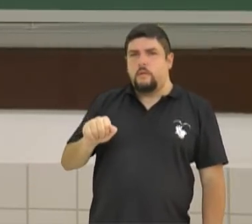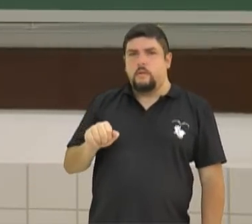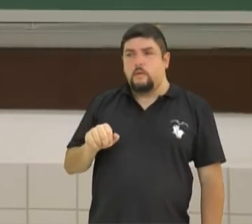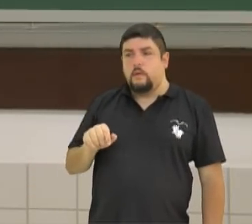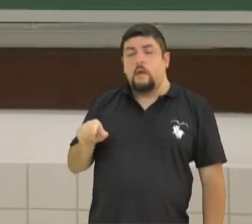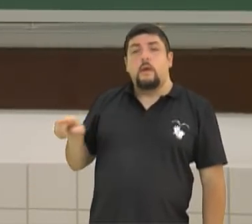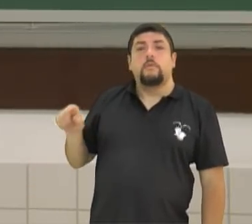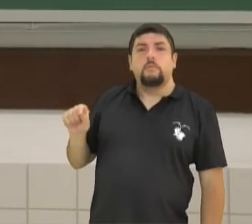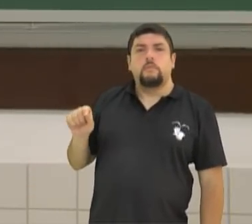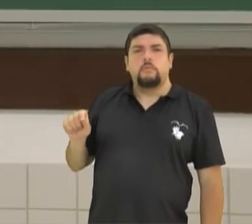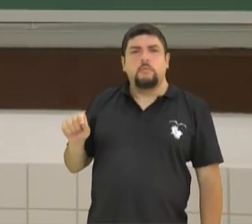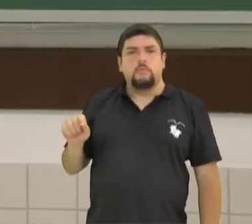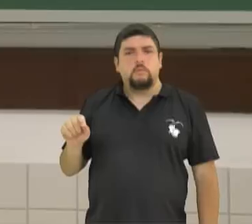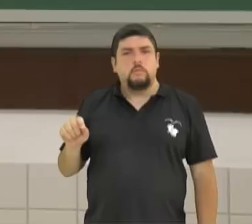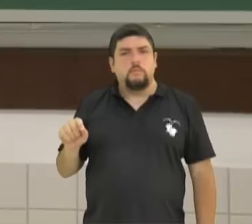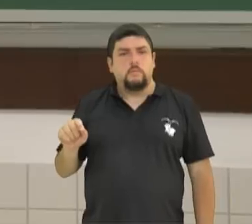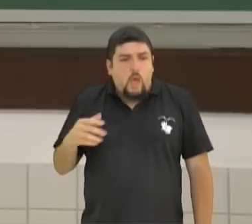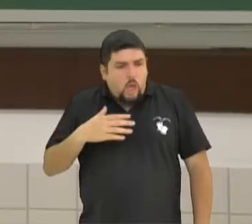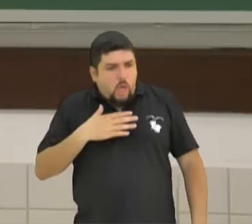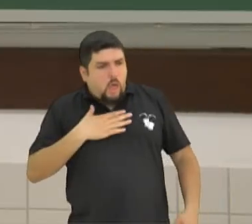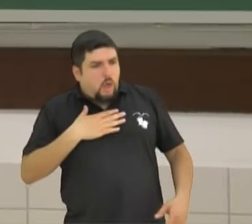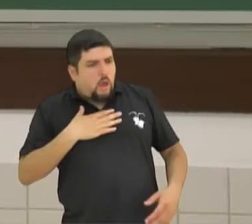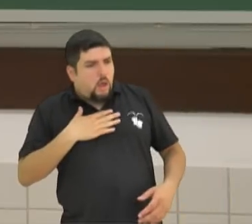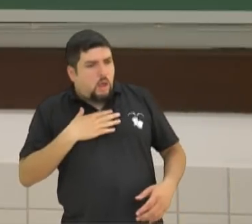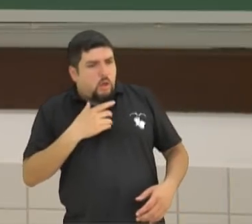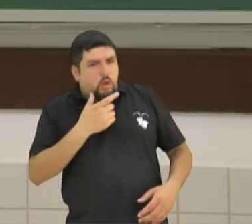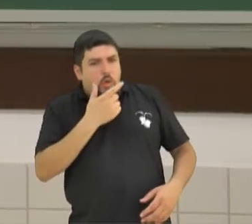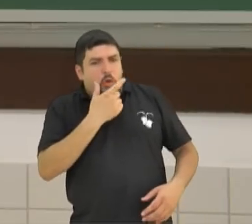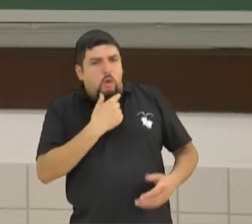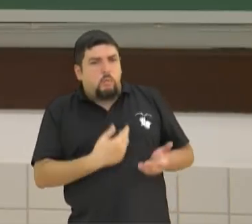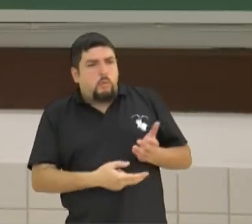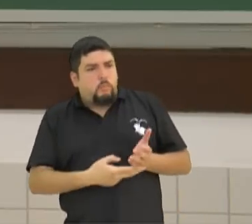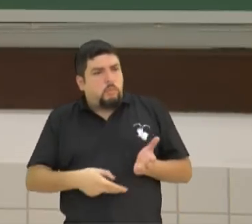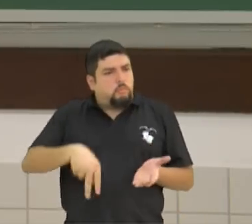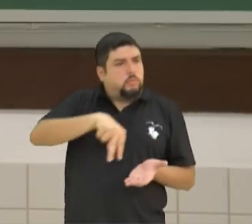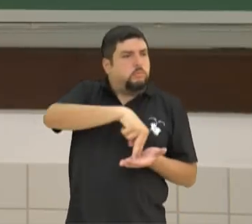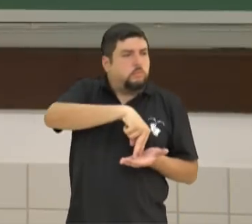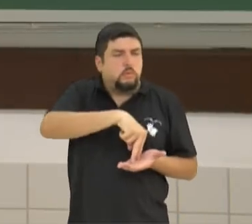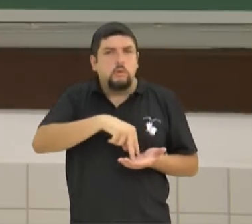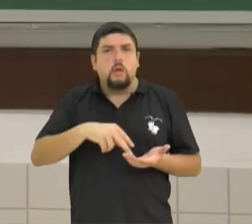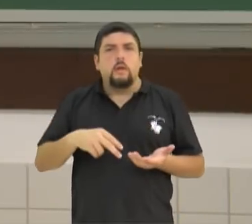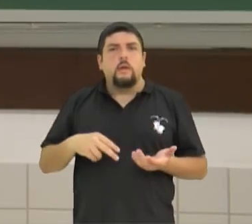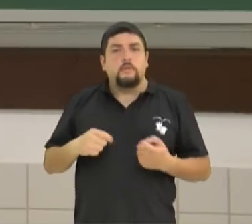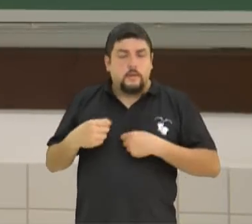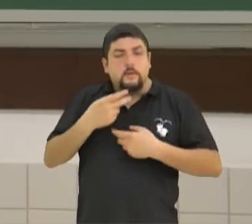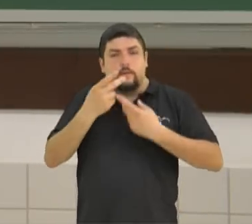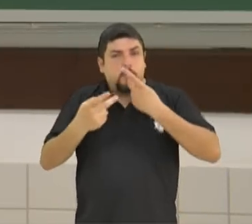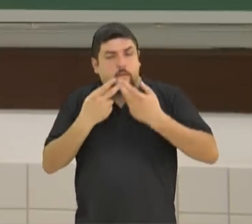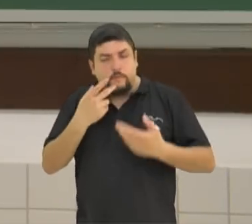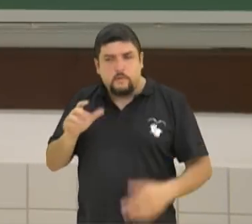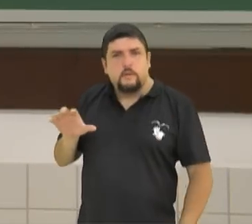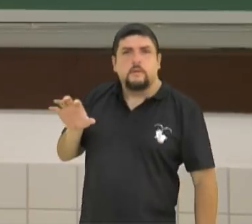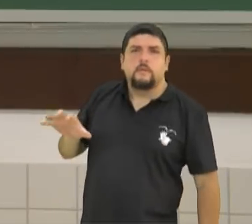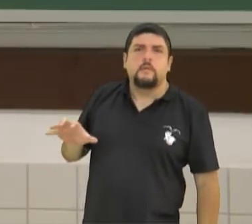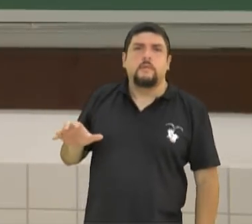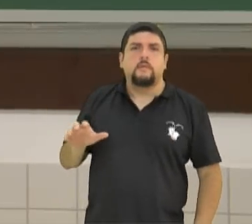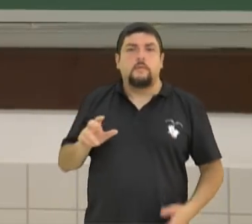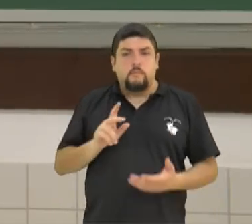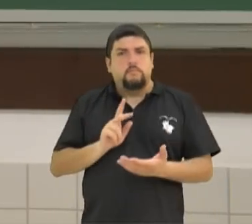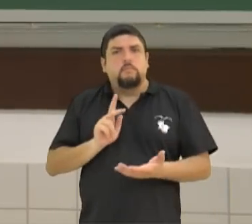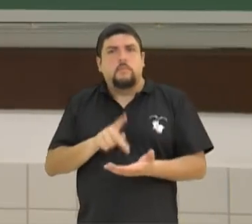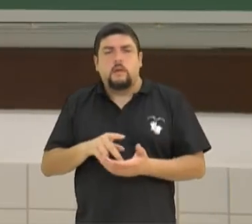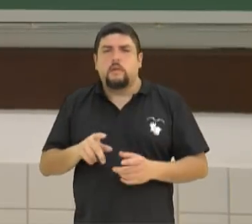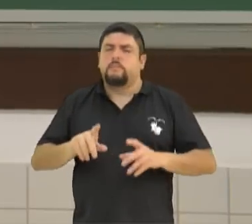assim, feito de conta que entendeu ao pé da letra, né? Como se a situação fosse real e não, né,